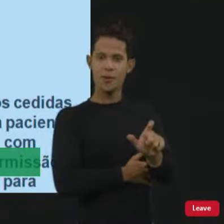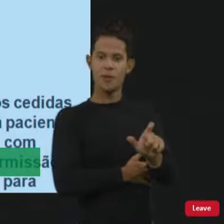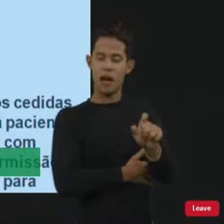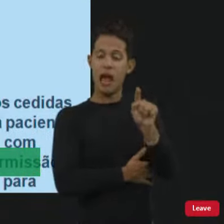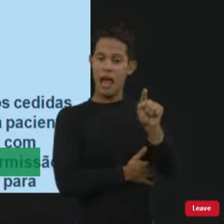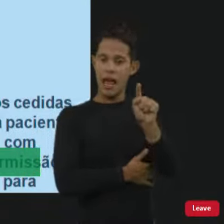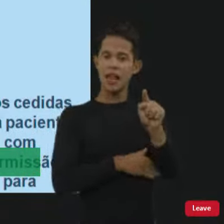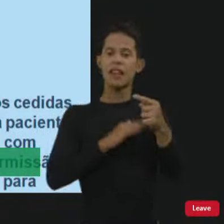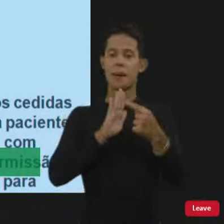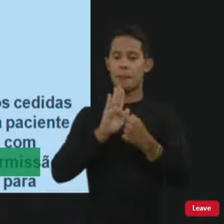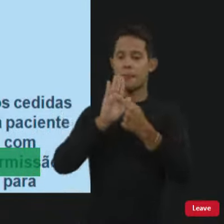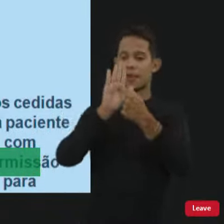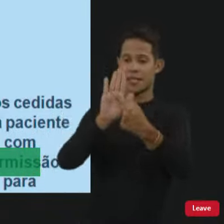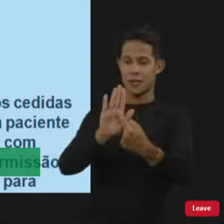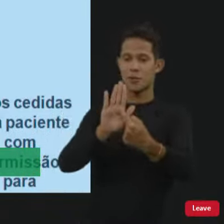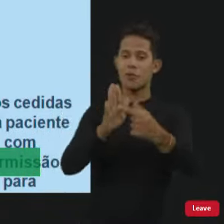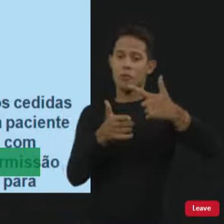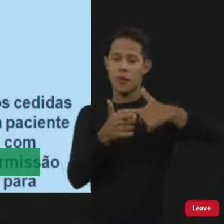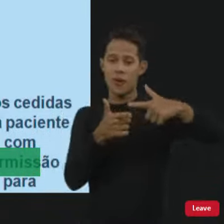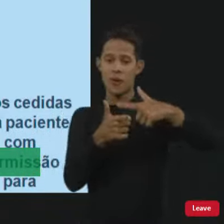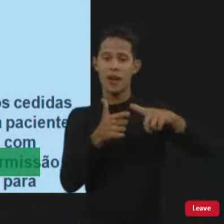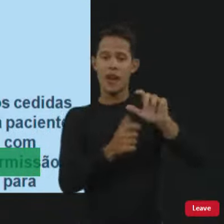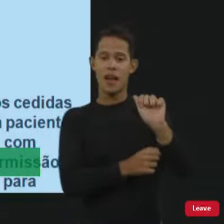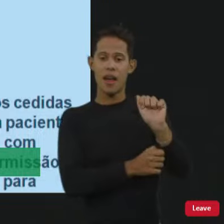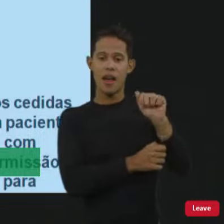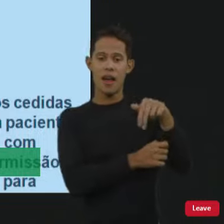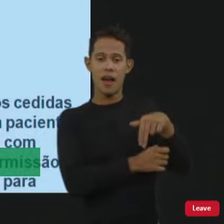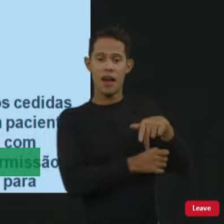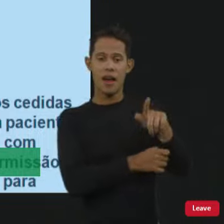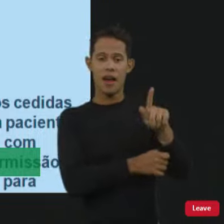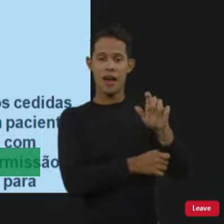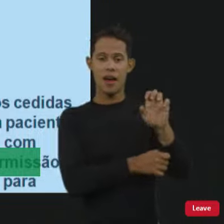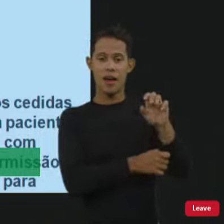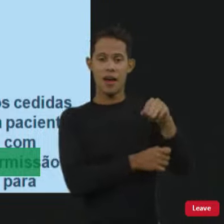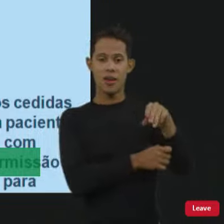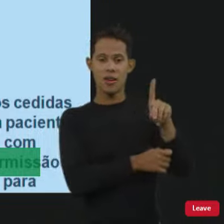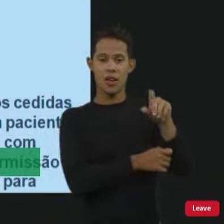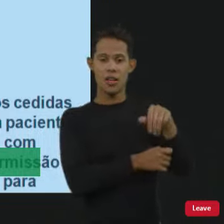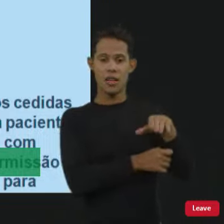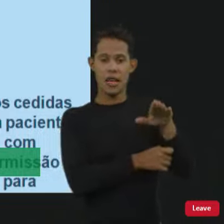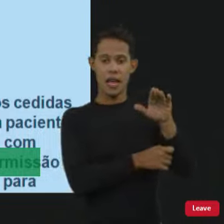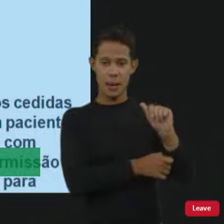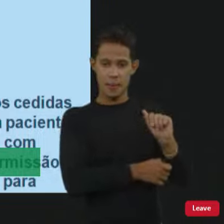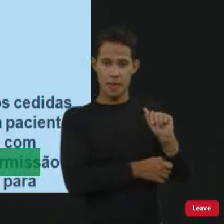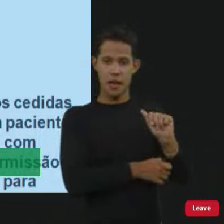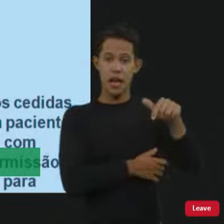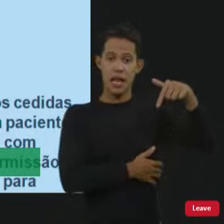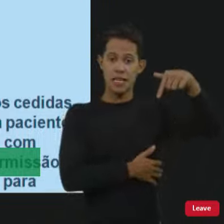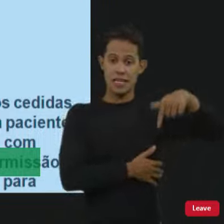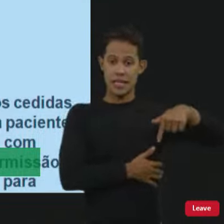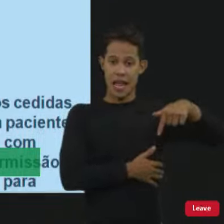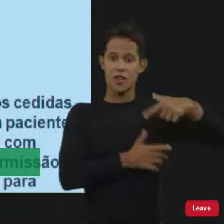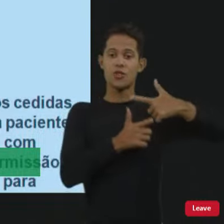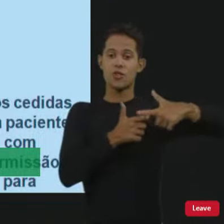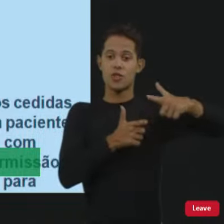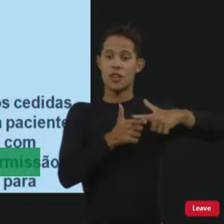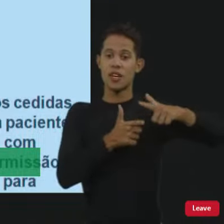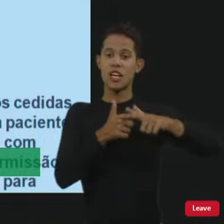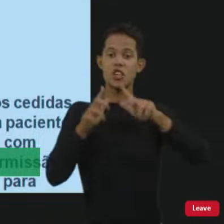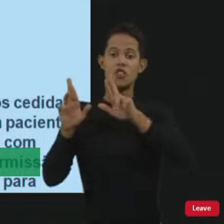apresentando crises de angedema ali, ó, sete crises diferentes de angedema